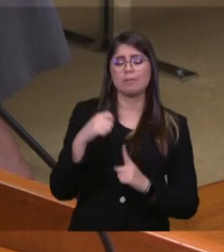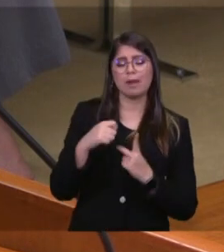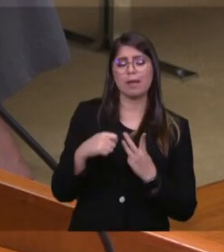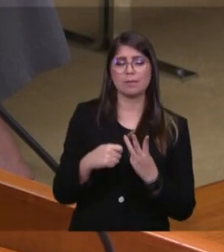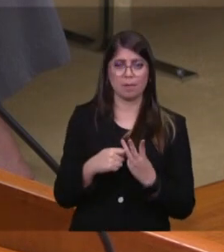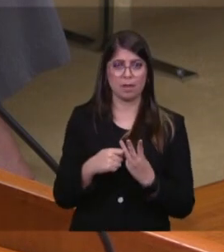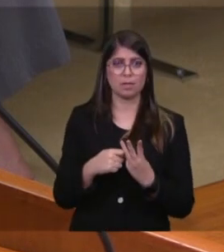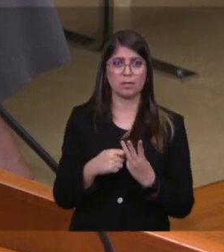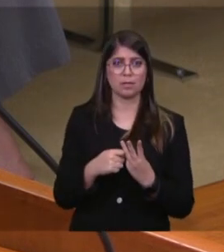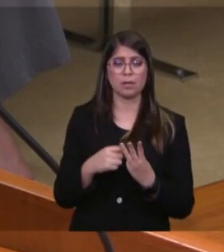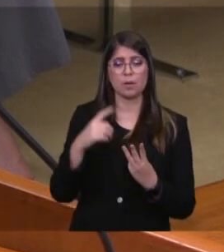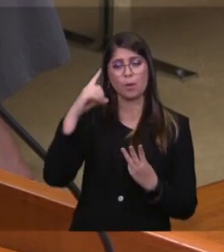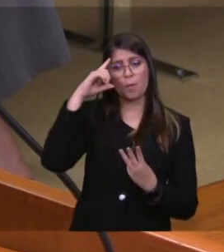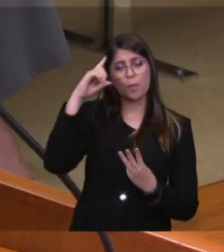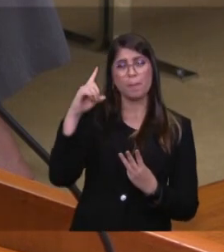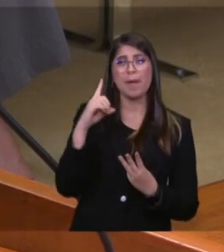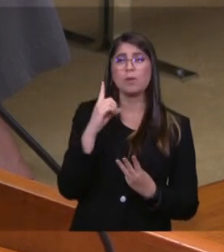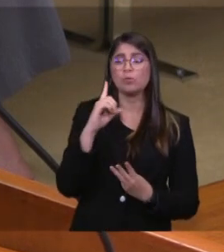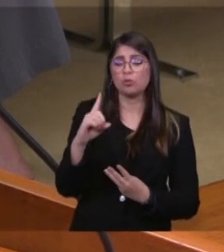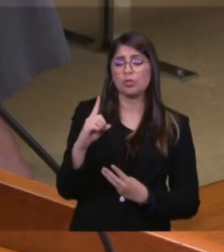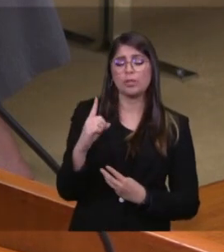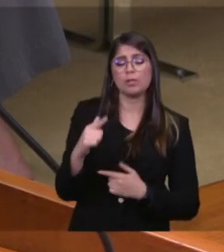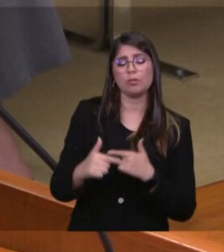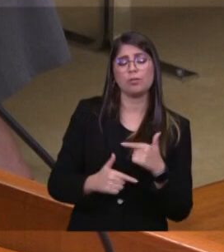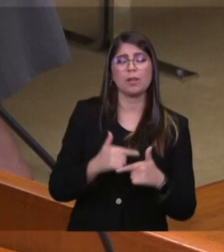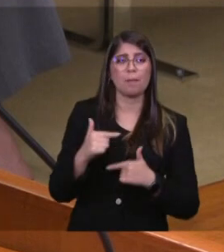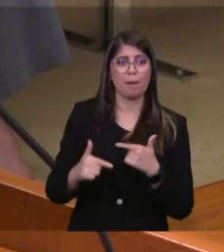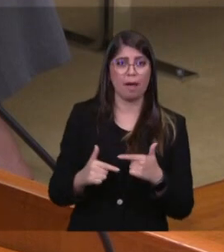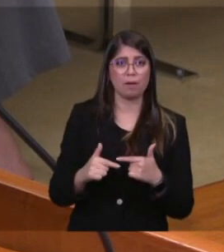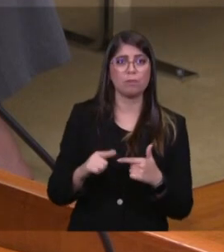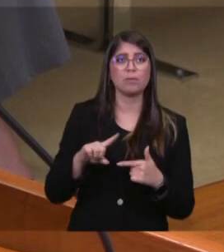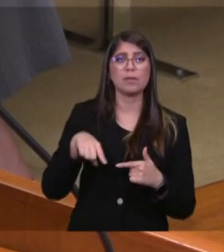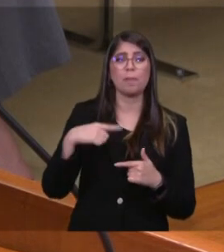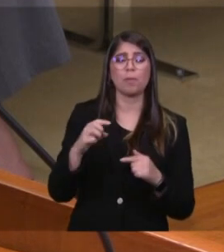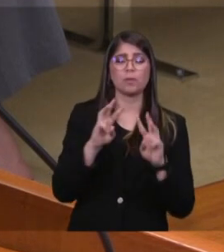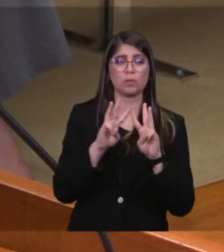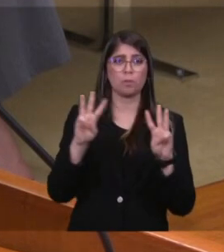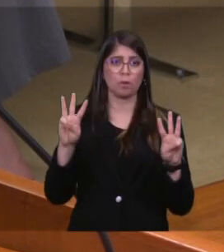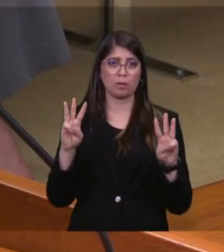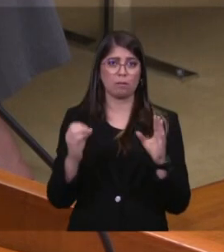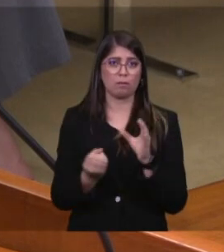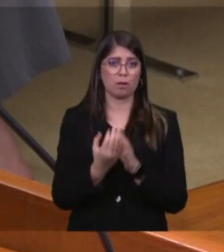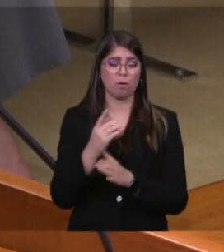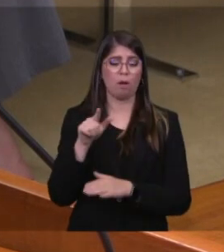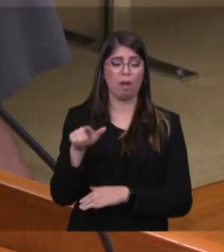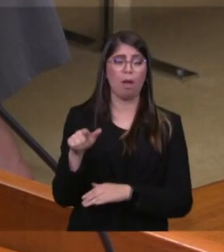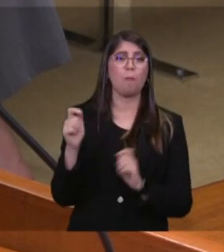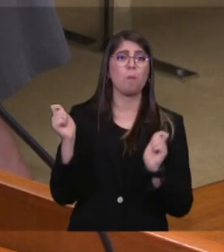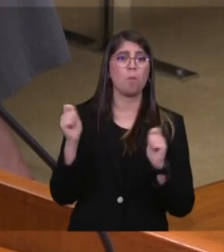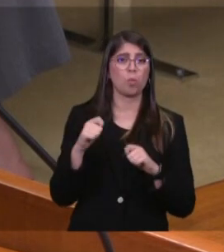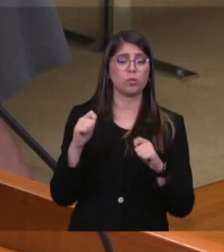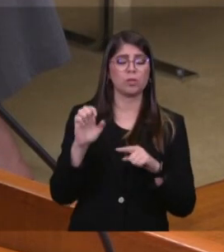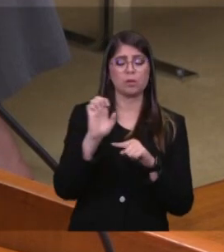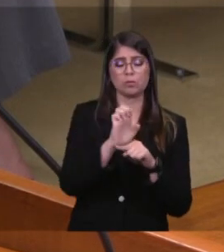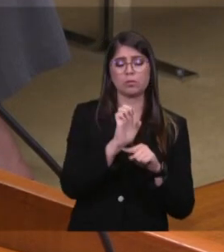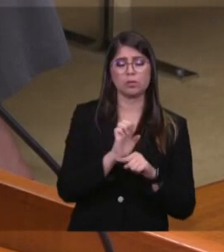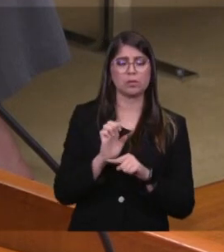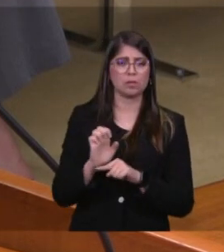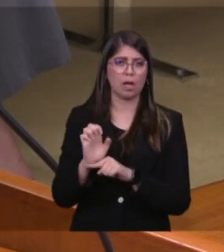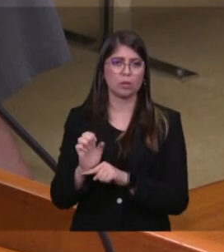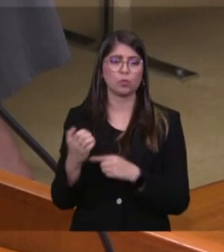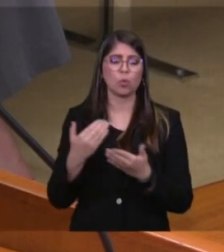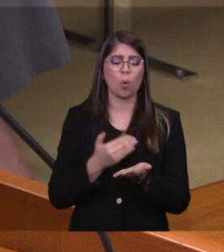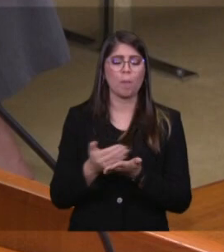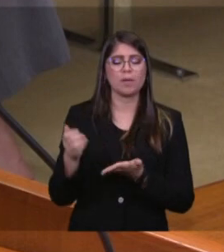útil do terceiro mês subsequente à criação do portal que o Estado do Ceará poderia, os Estados da Federação poderiam começar